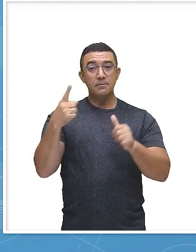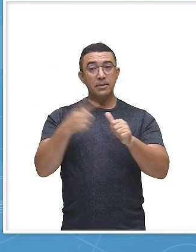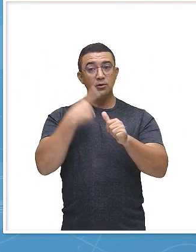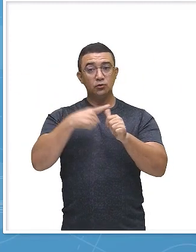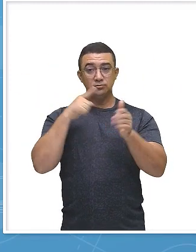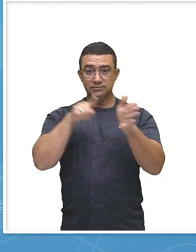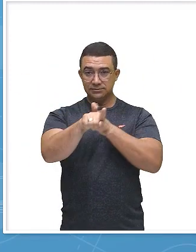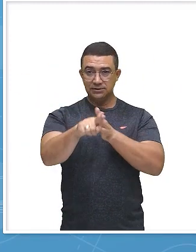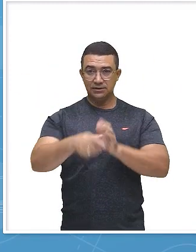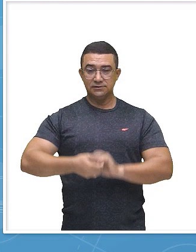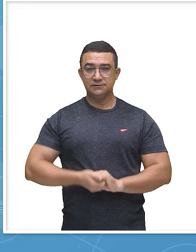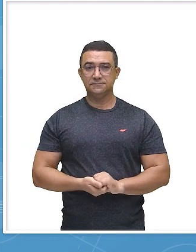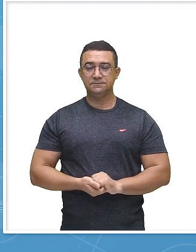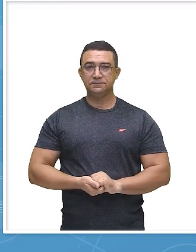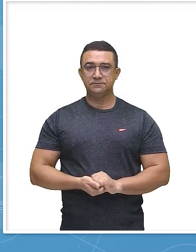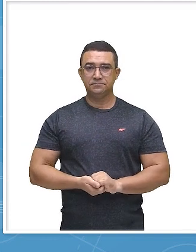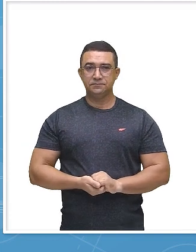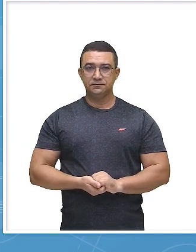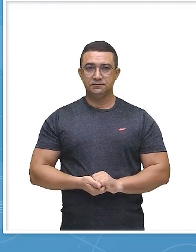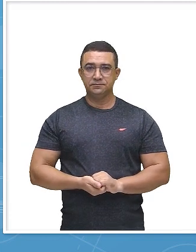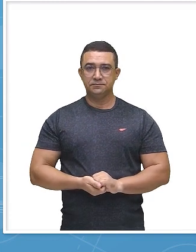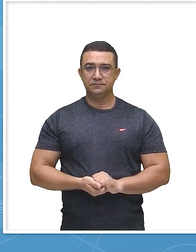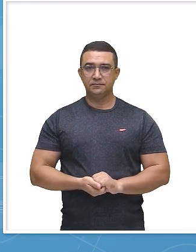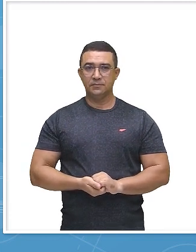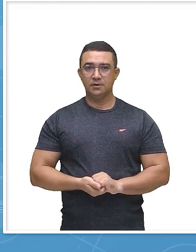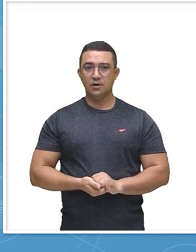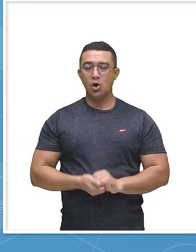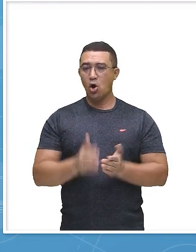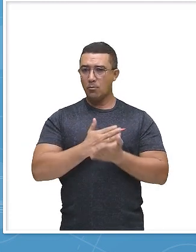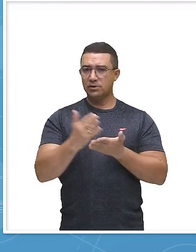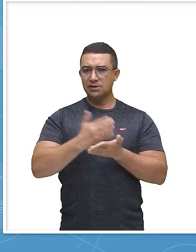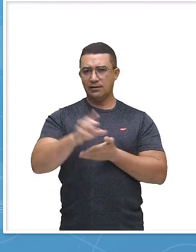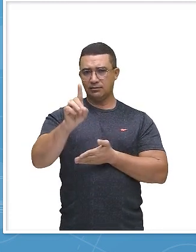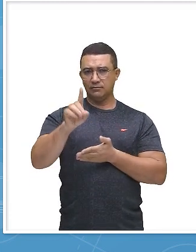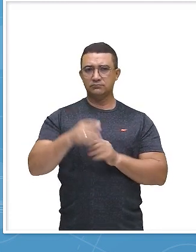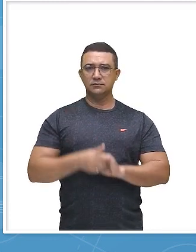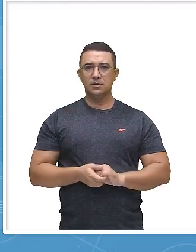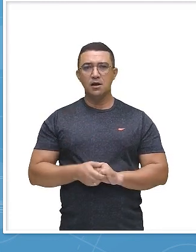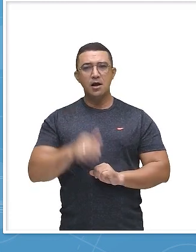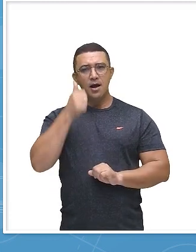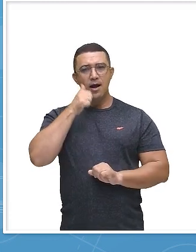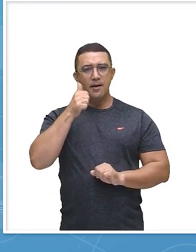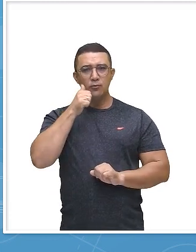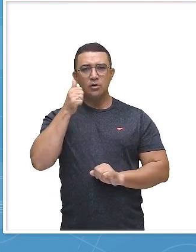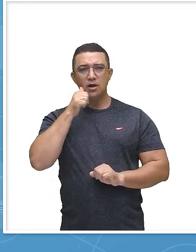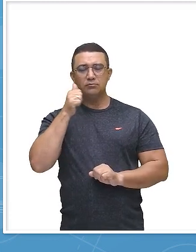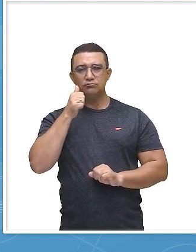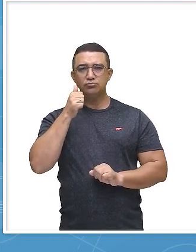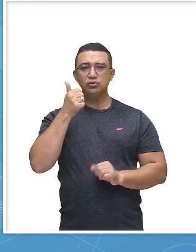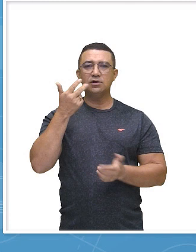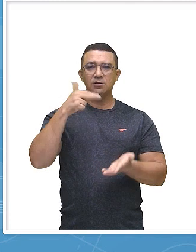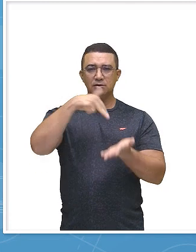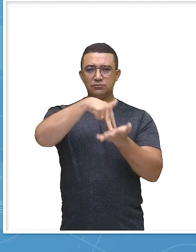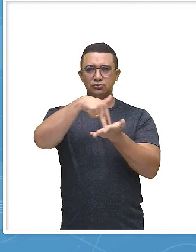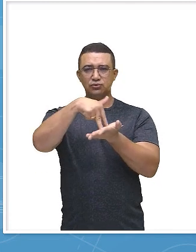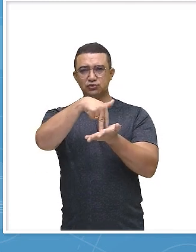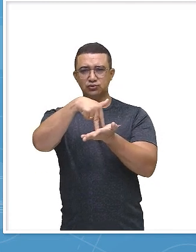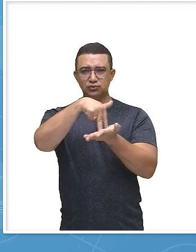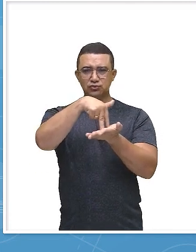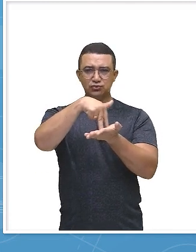questão. Olha aí. Vou começar aqui da letra D. A acrobata equilibrou uma bola numa vara. Veja,